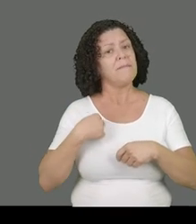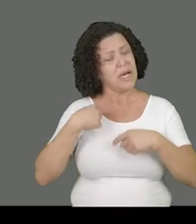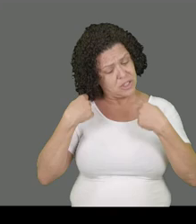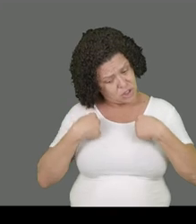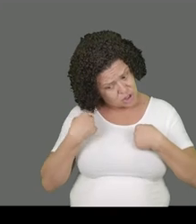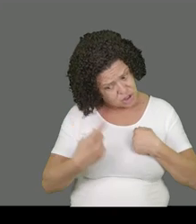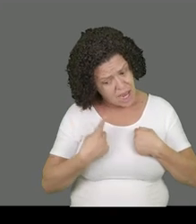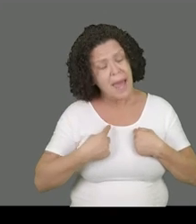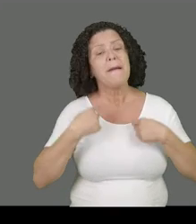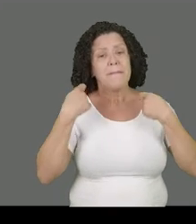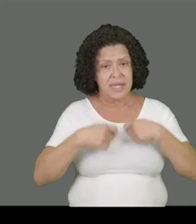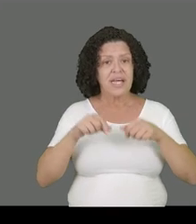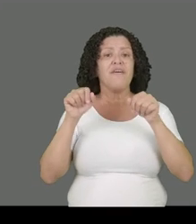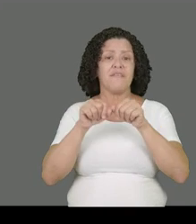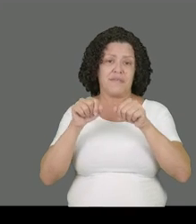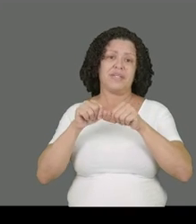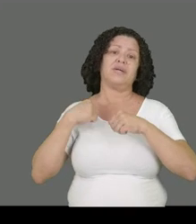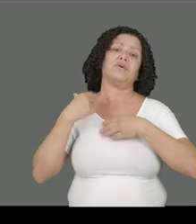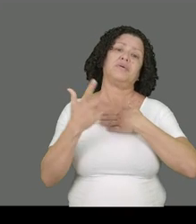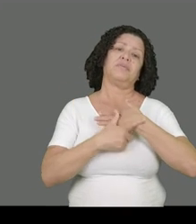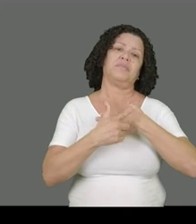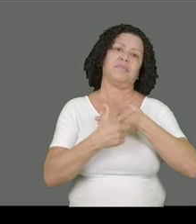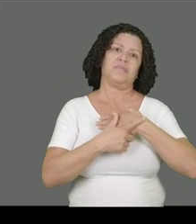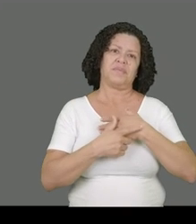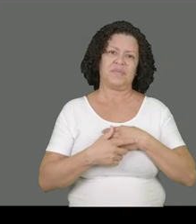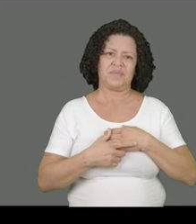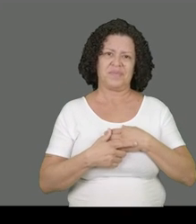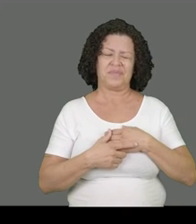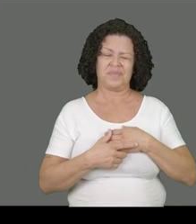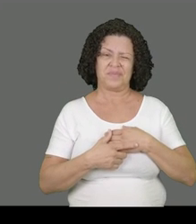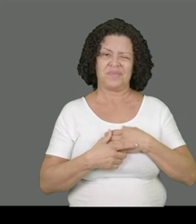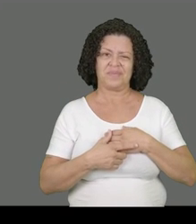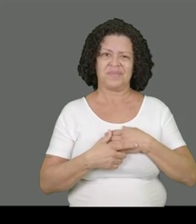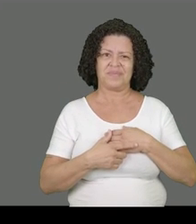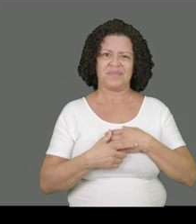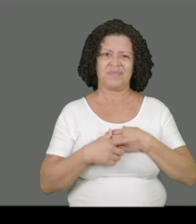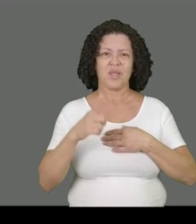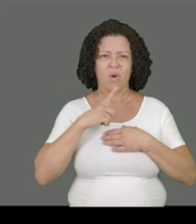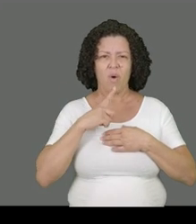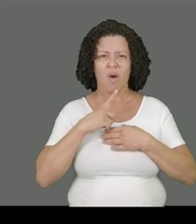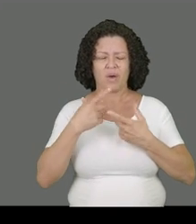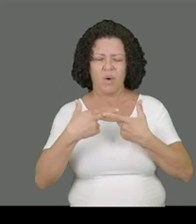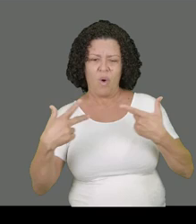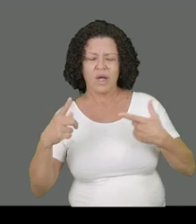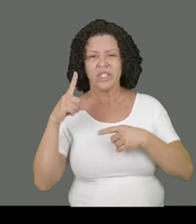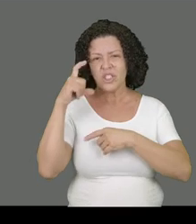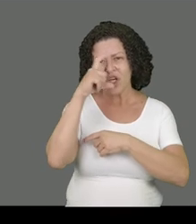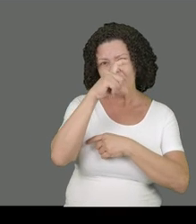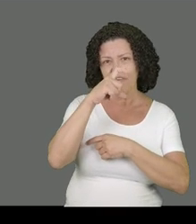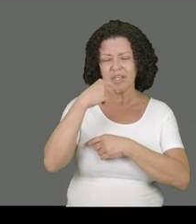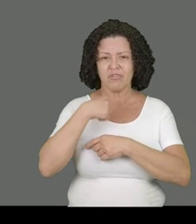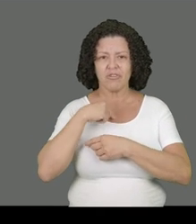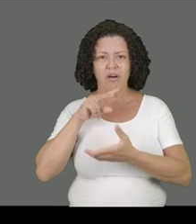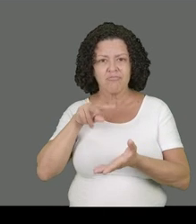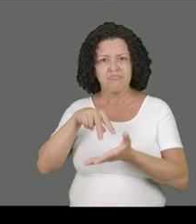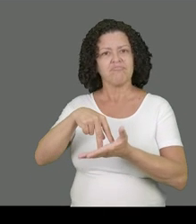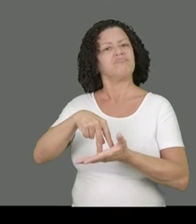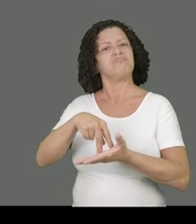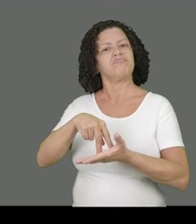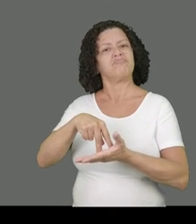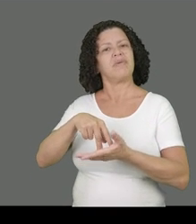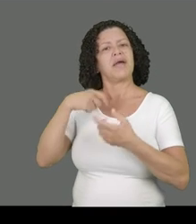nós precisamos, mas nós precisamos fazer a nossa parte. Quando são situações difíceis em que o